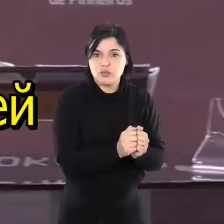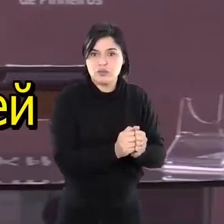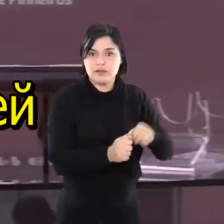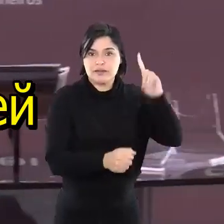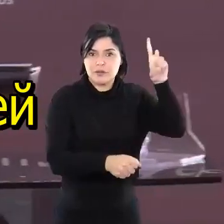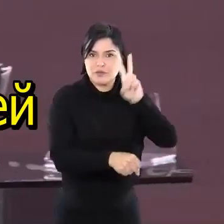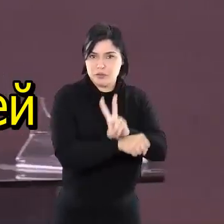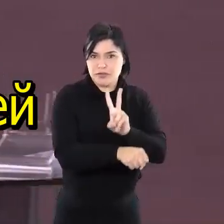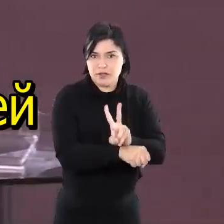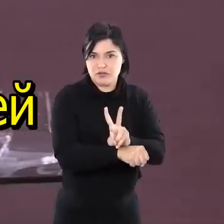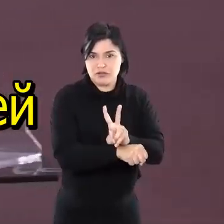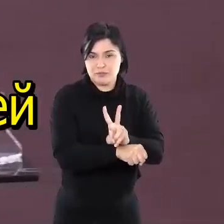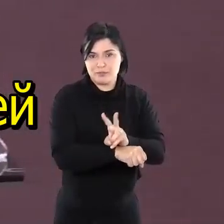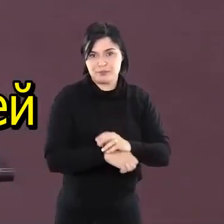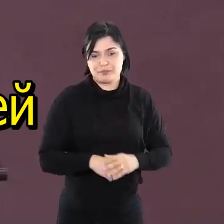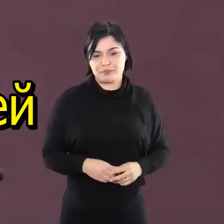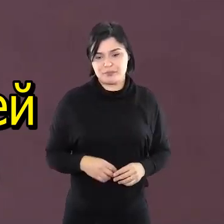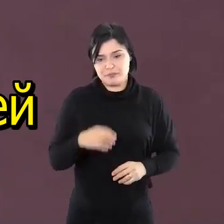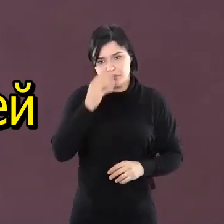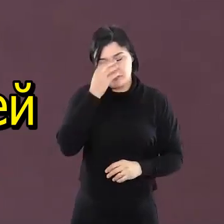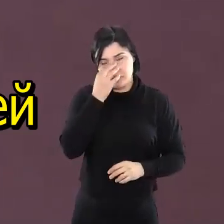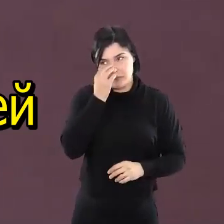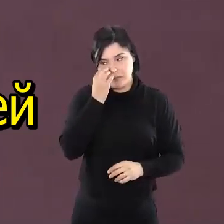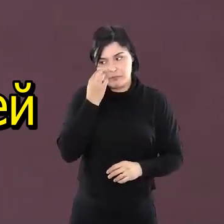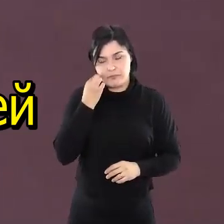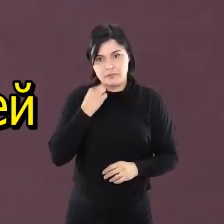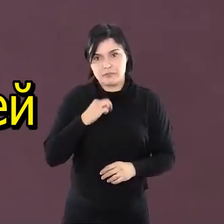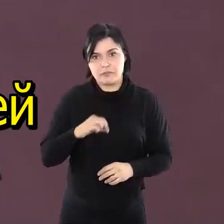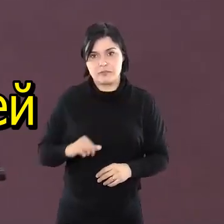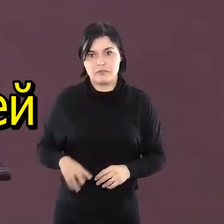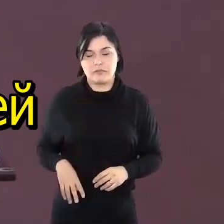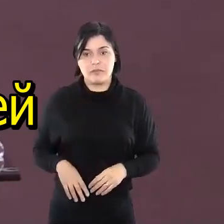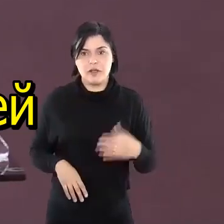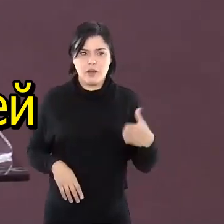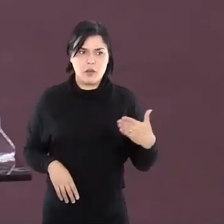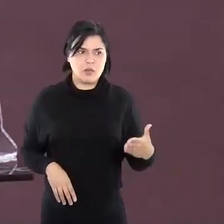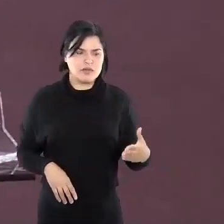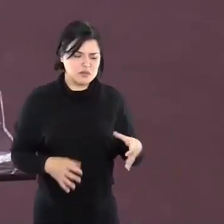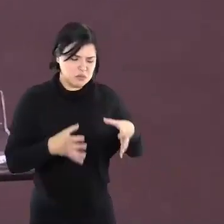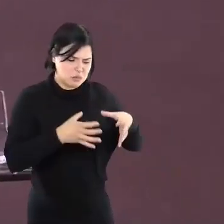Quando um grupo de religiosos tentou expulsar um demônio,